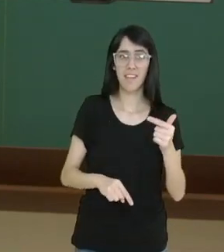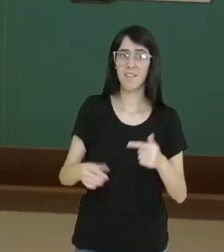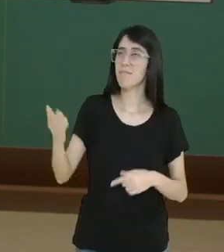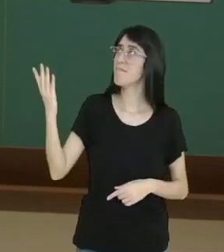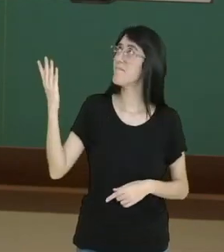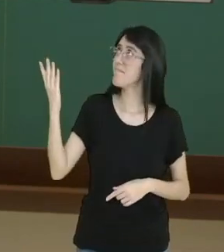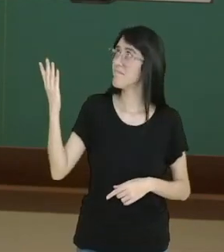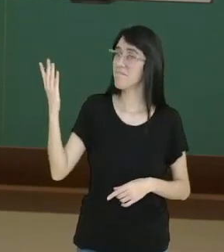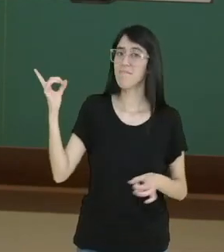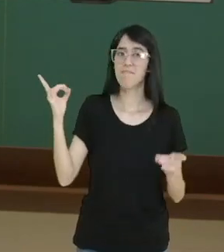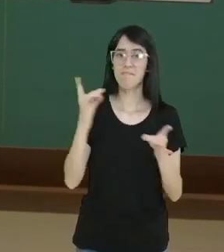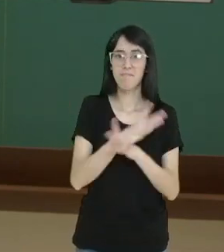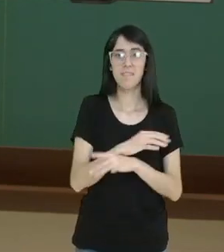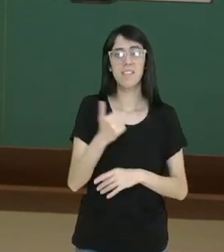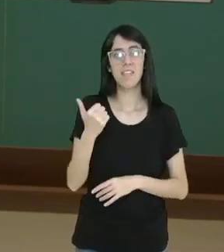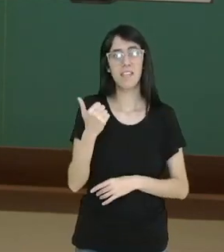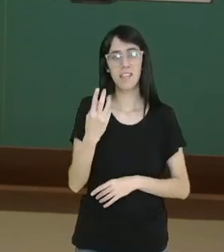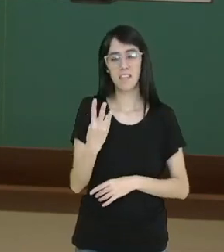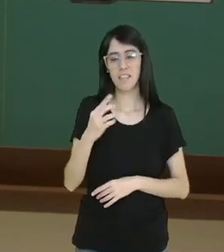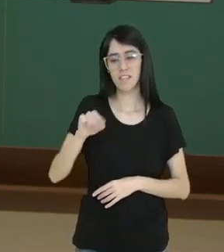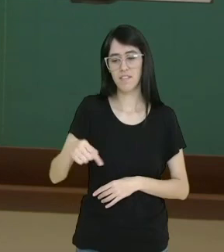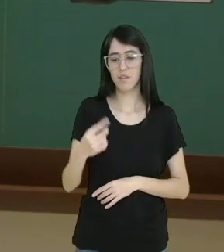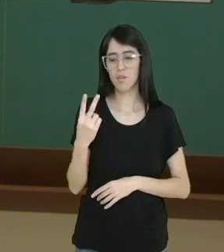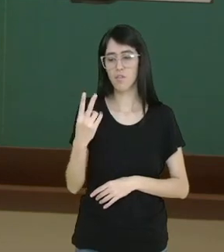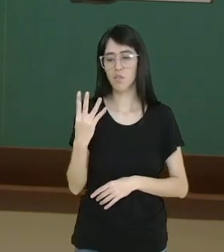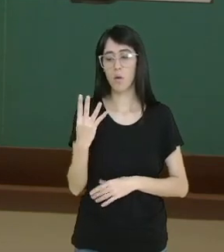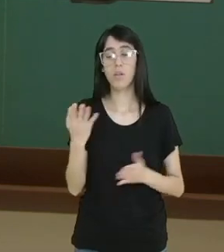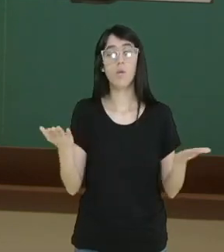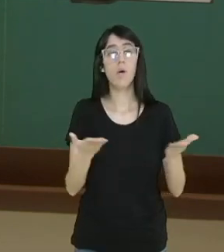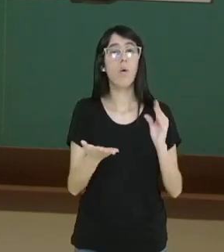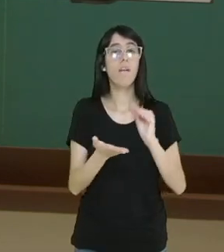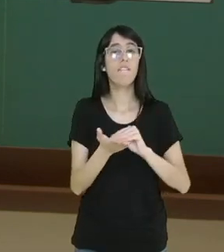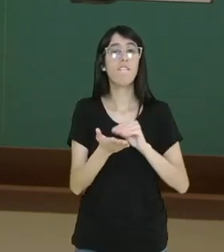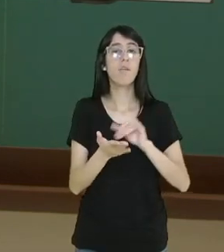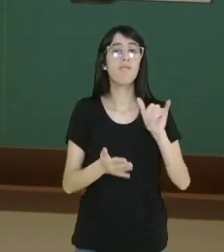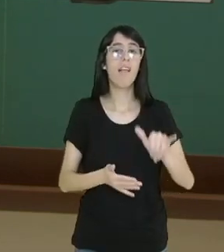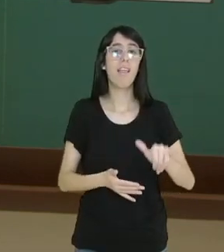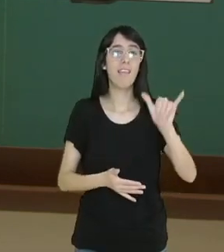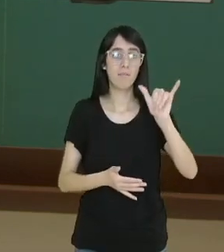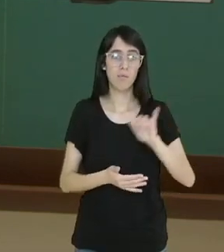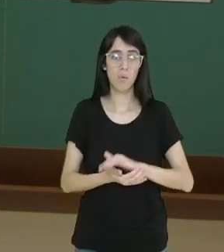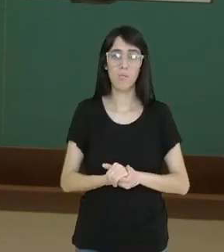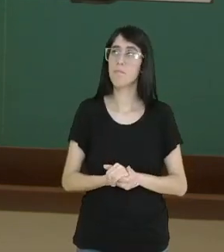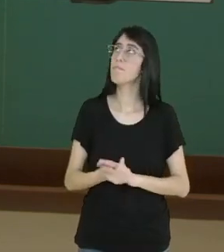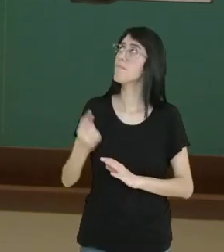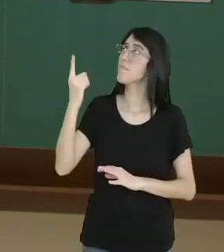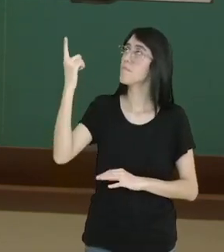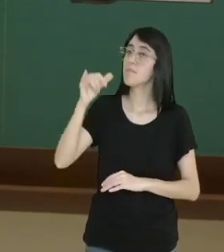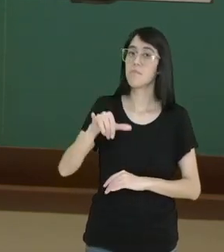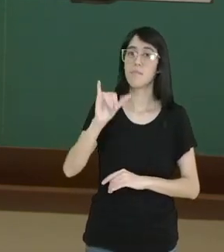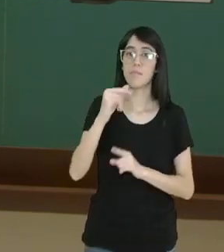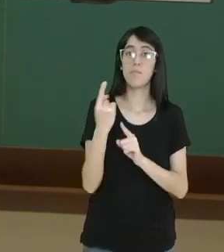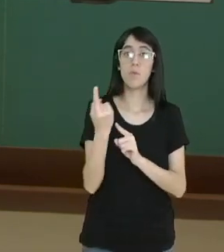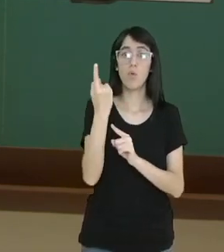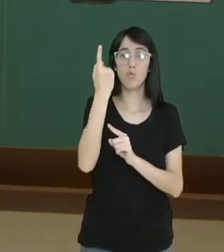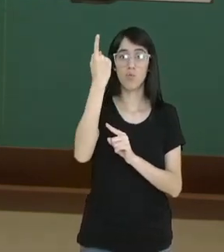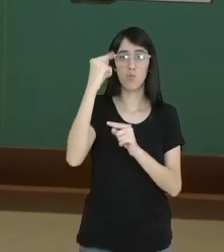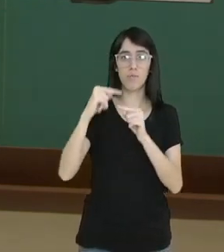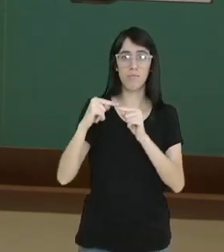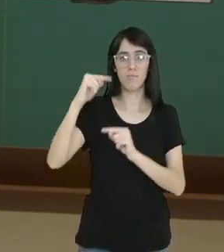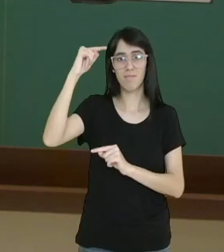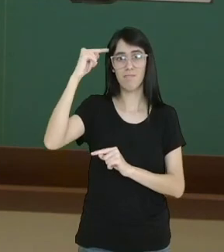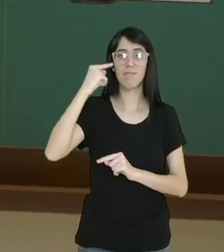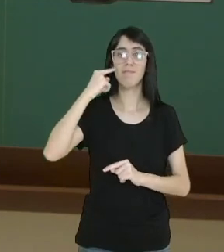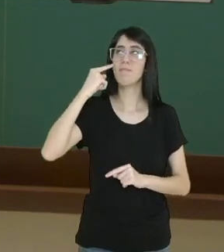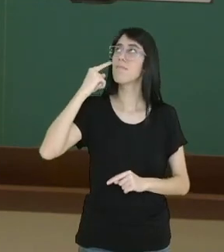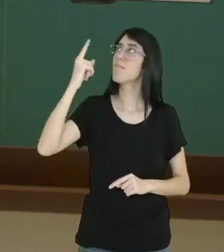consigo, 13,24. E agora o que me falta é o y. Então, o y ele é a altura do triângulo grandão, ó. Então, um cateto vezes o outro